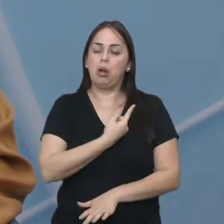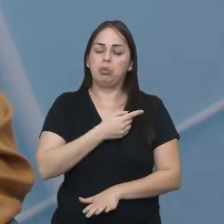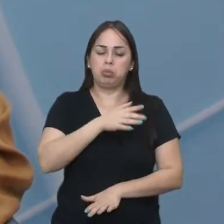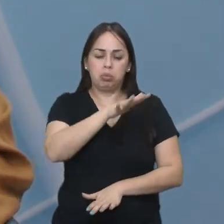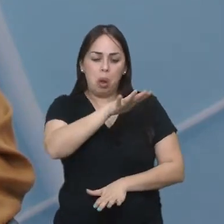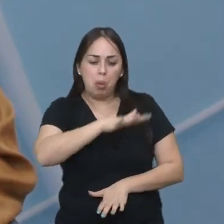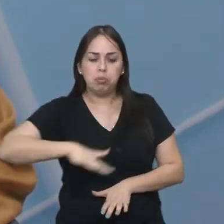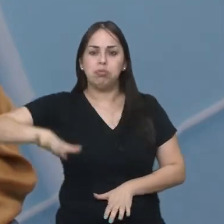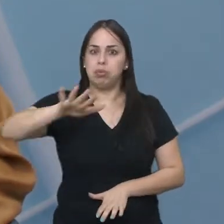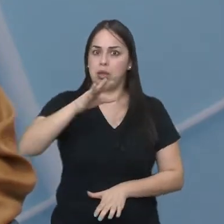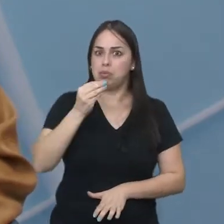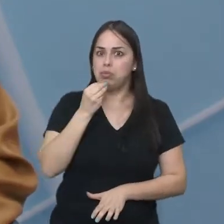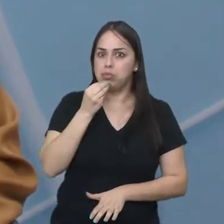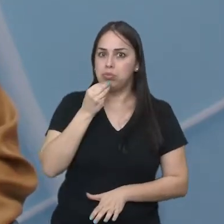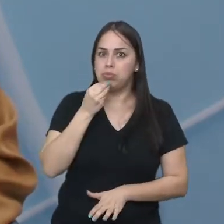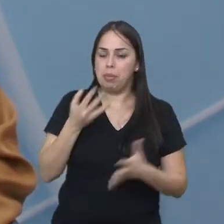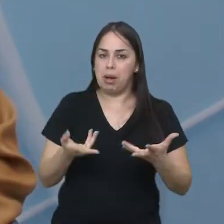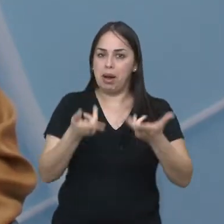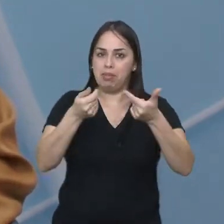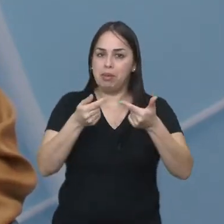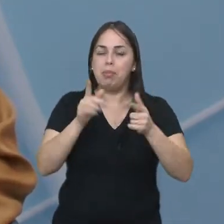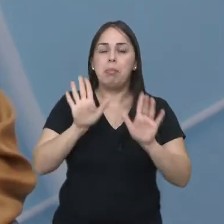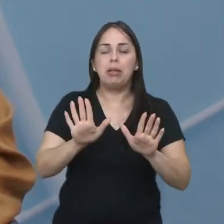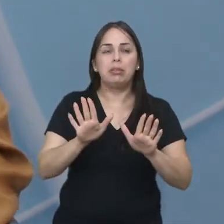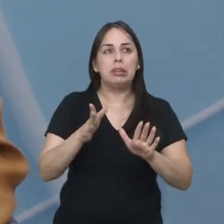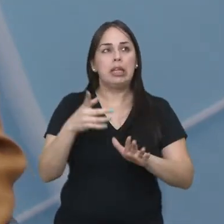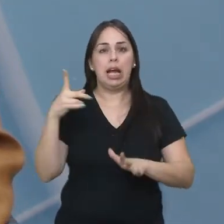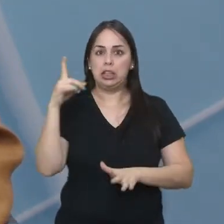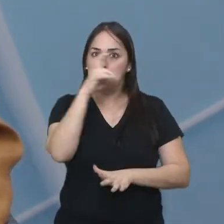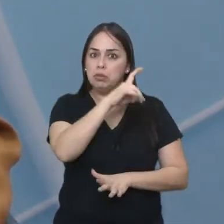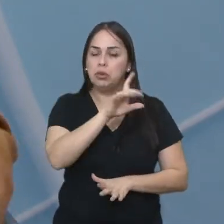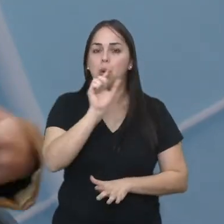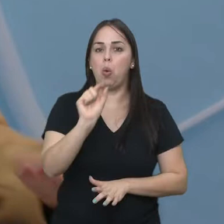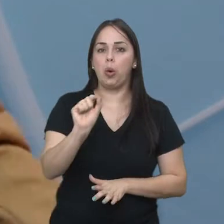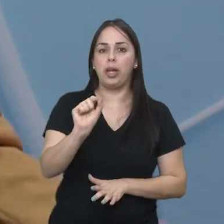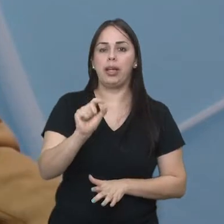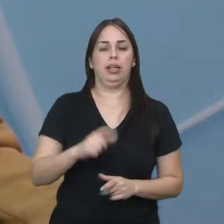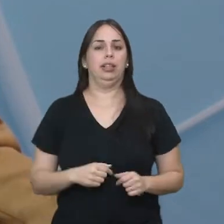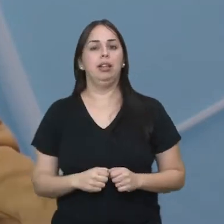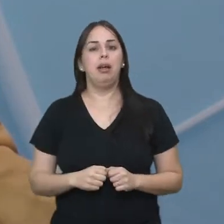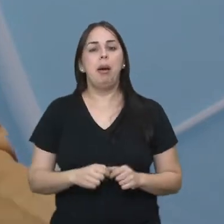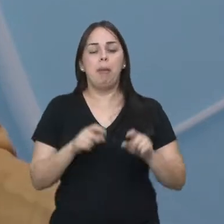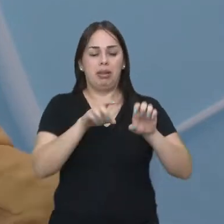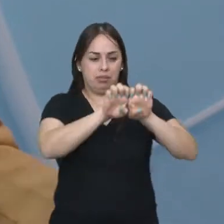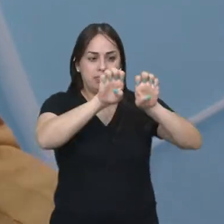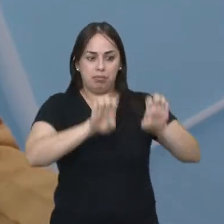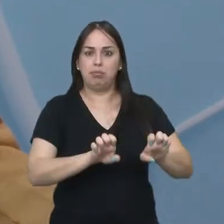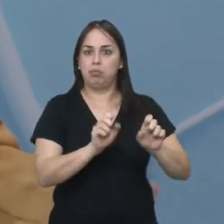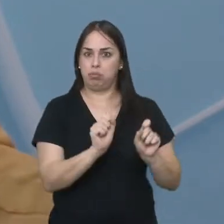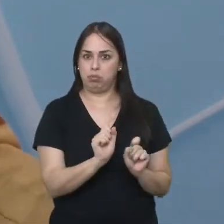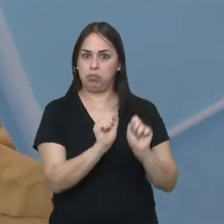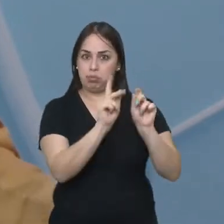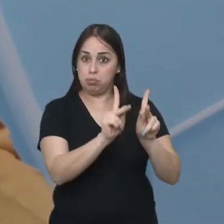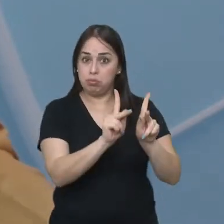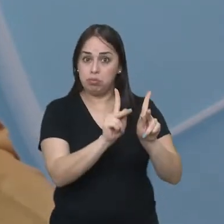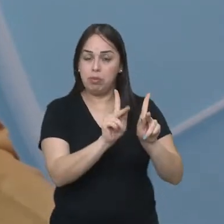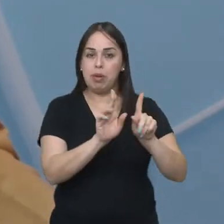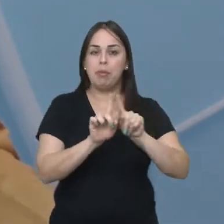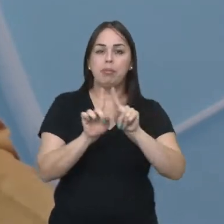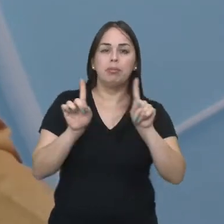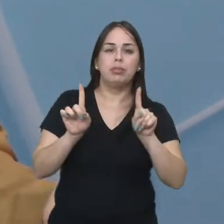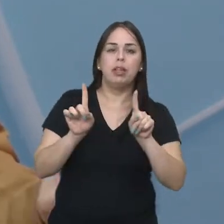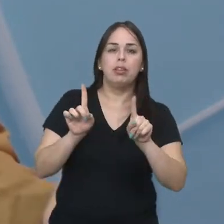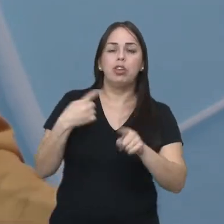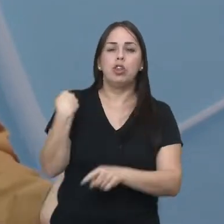região privilegiada, uma pergunta ainda é difícil de responder. Por que, apesar da estrutura da saúde pública da